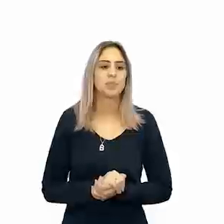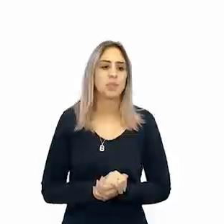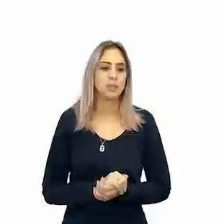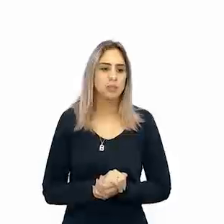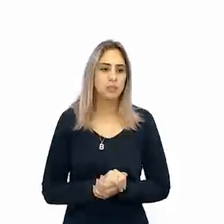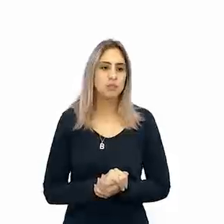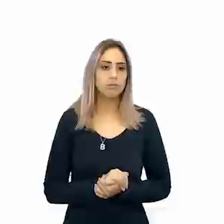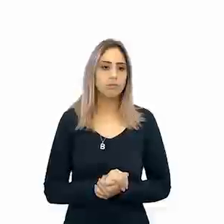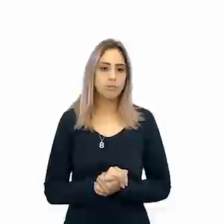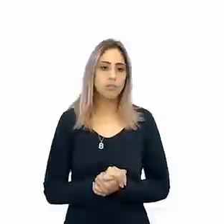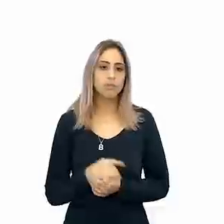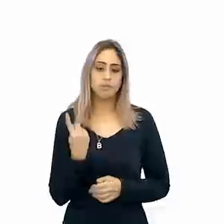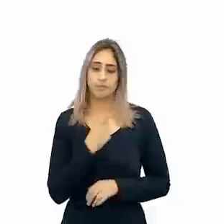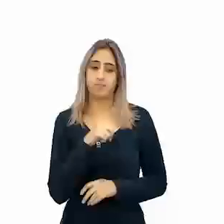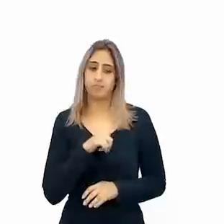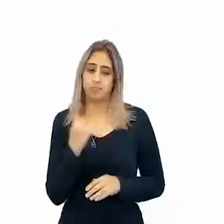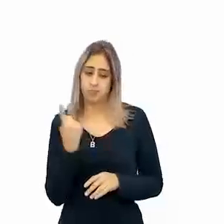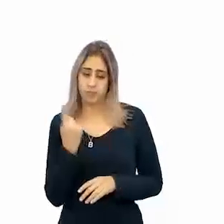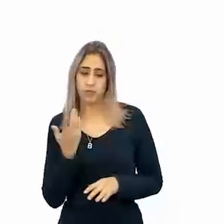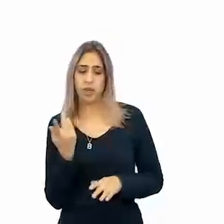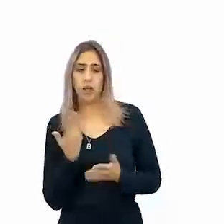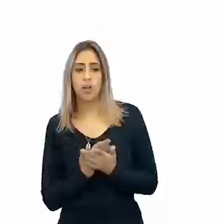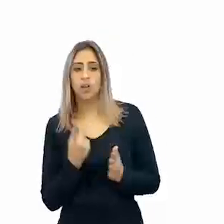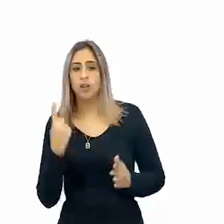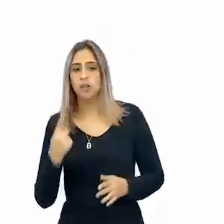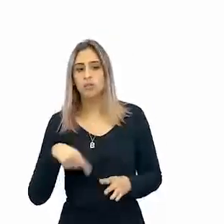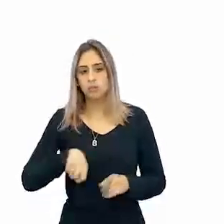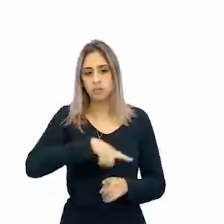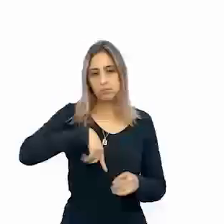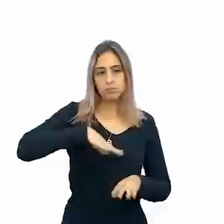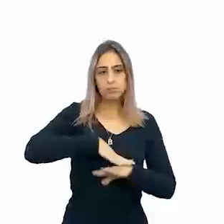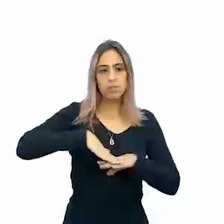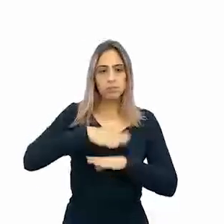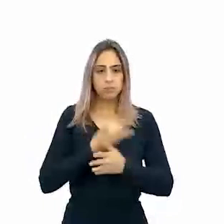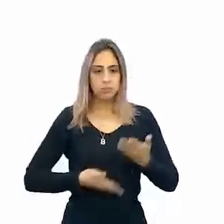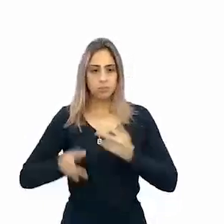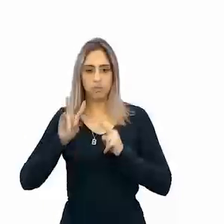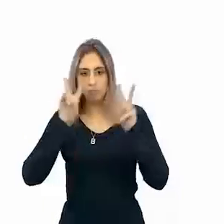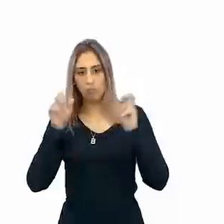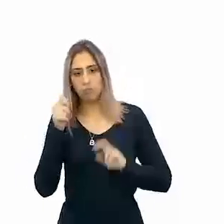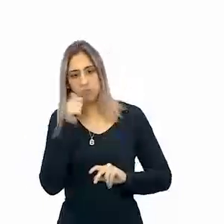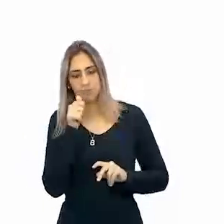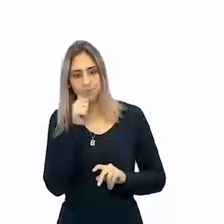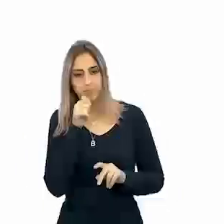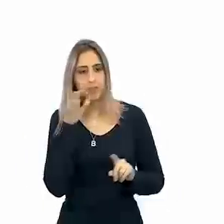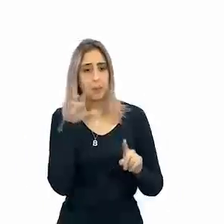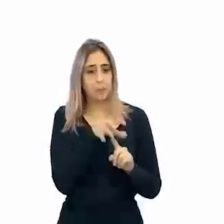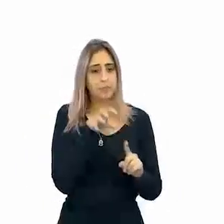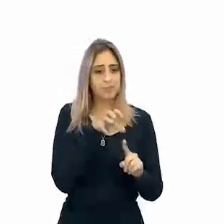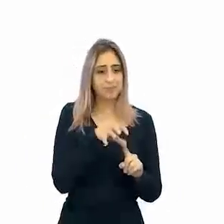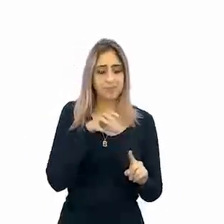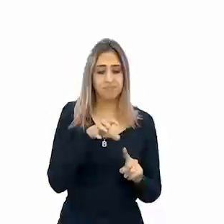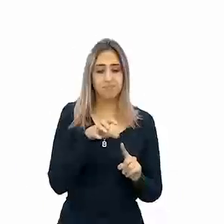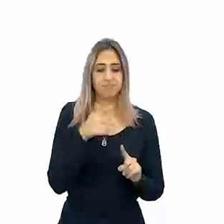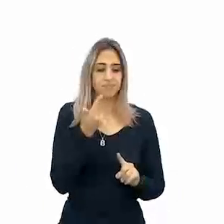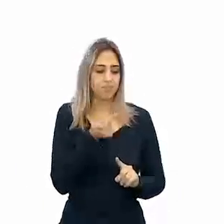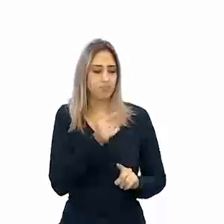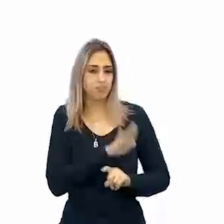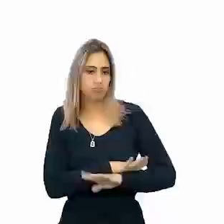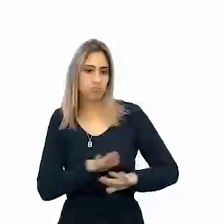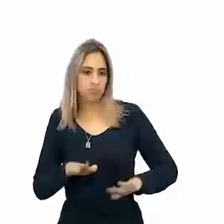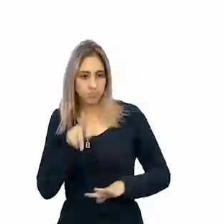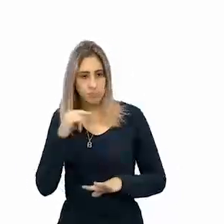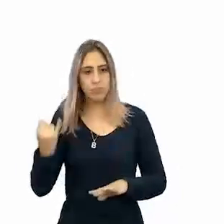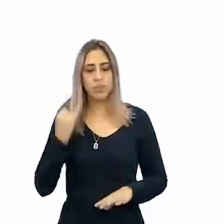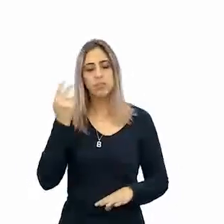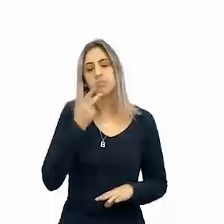Nós temos, então, a aula 1, roda de conversa sobre os animais ameaçados de extinção. É importante destacar